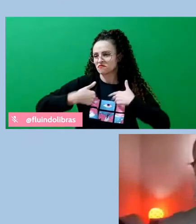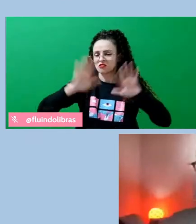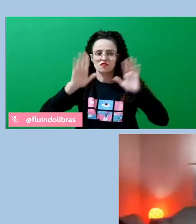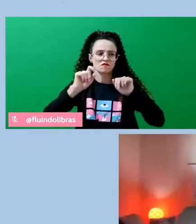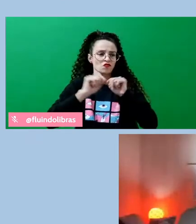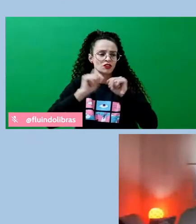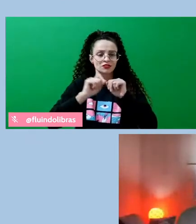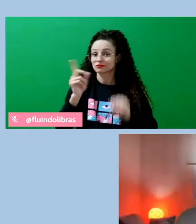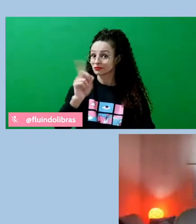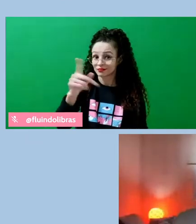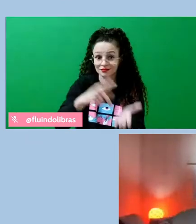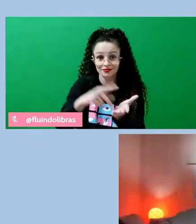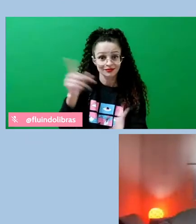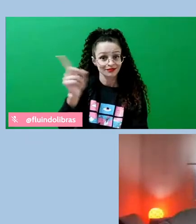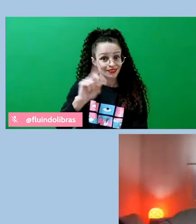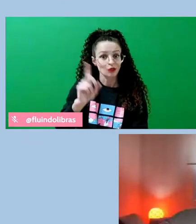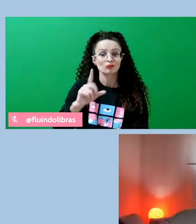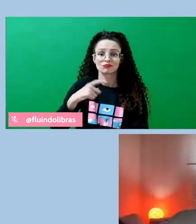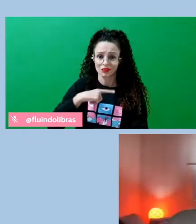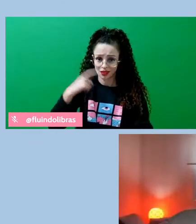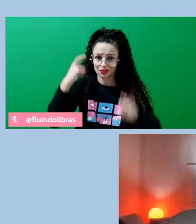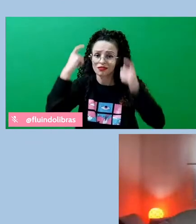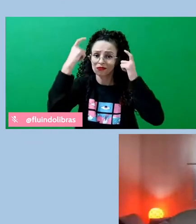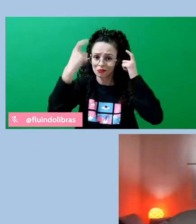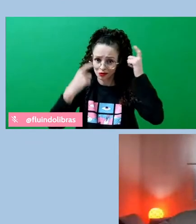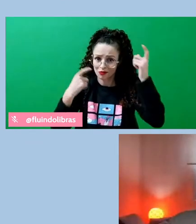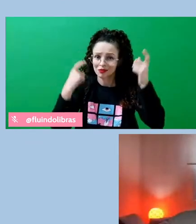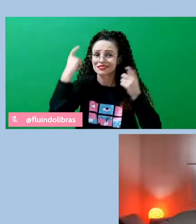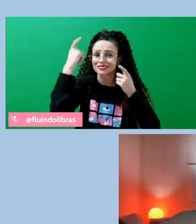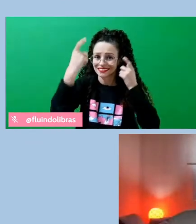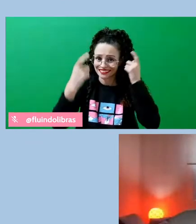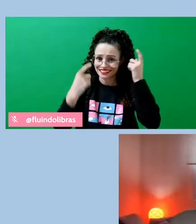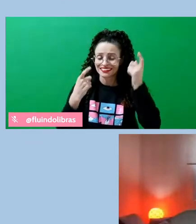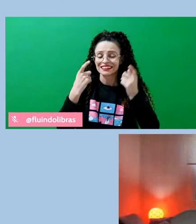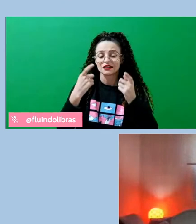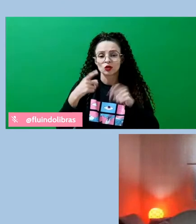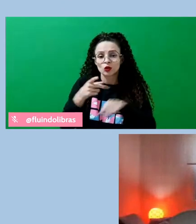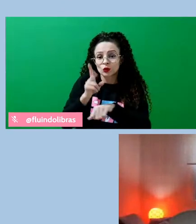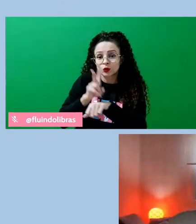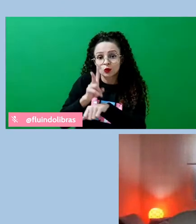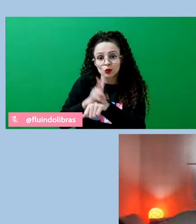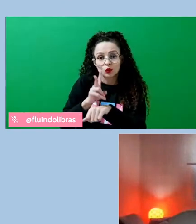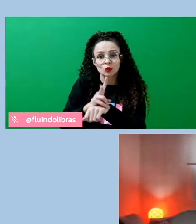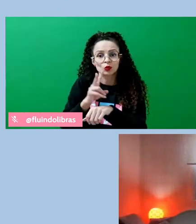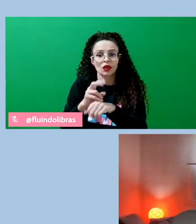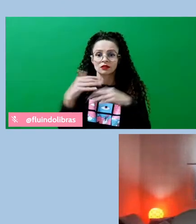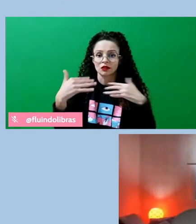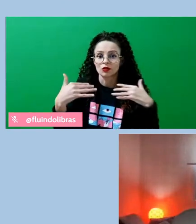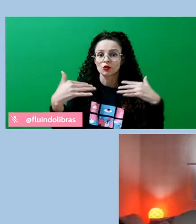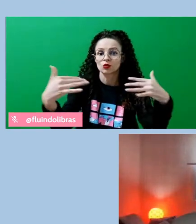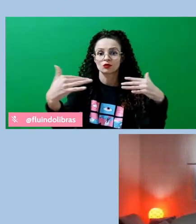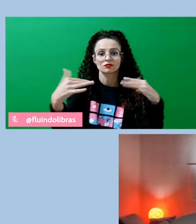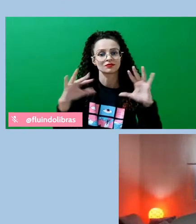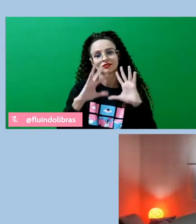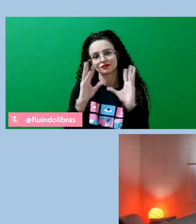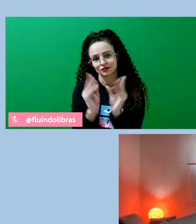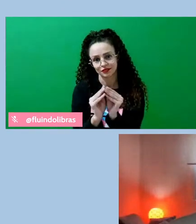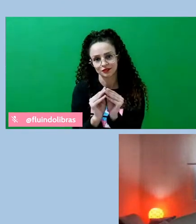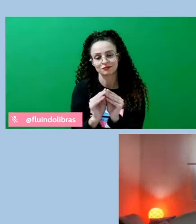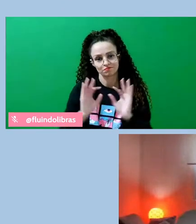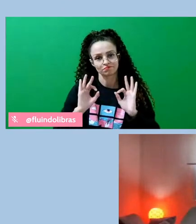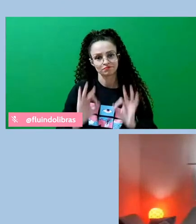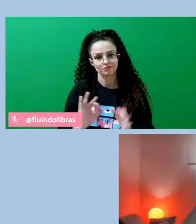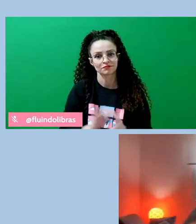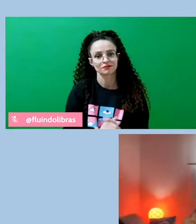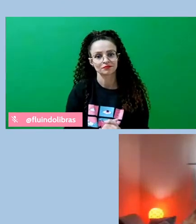e na verdade não, tem E toda uma pronto. preocupação e, né, um cuidado com a fruição do público, com, enfim, Com né? certeza.